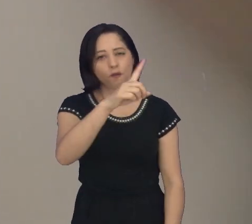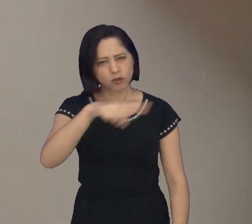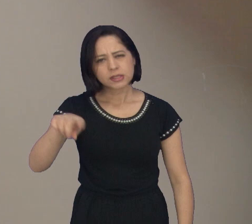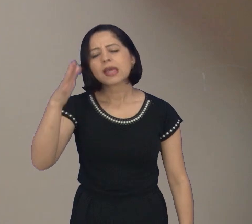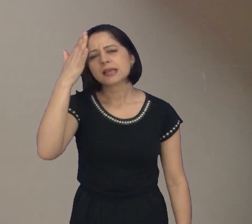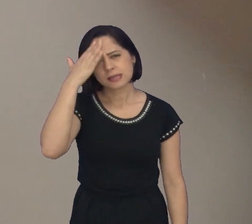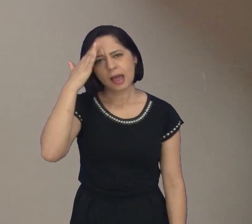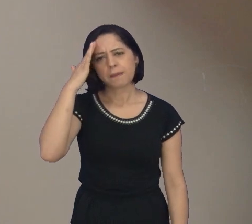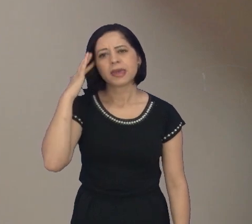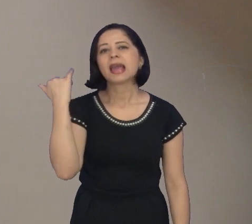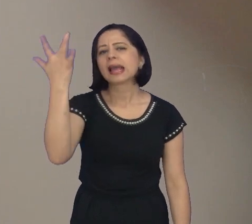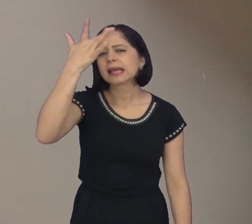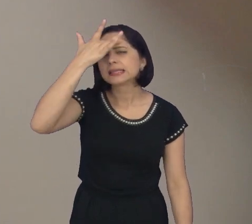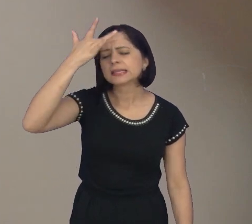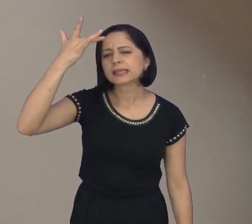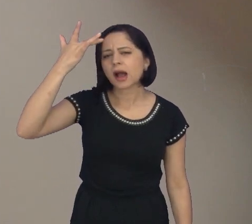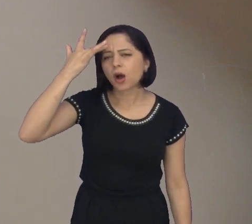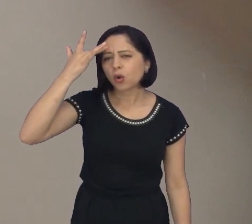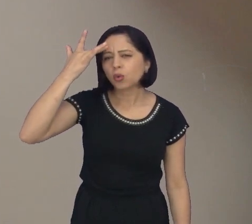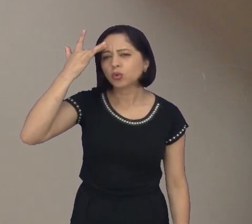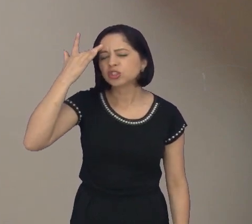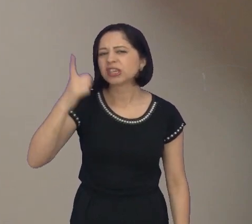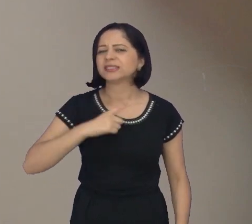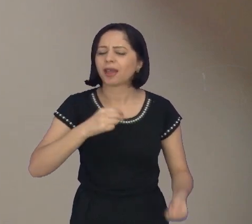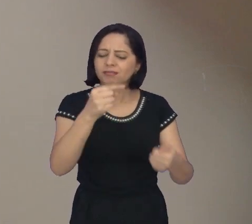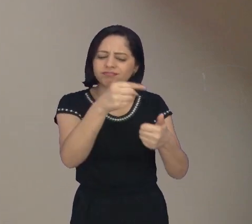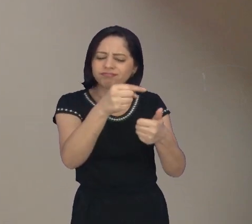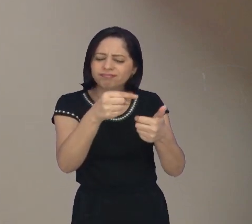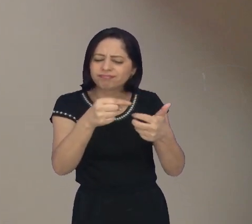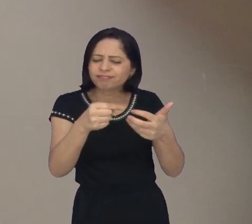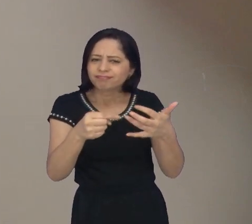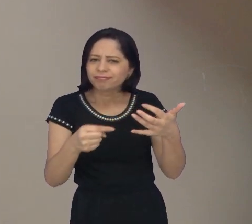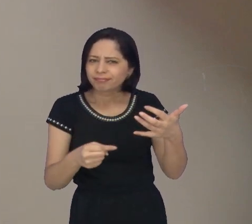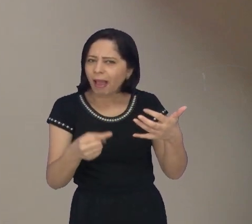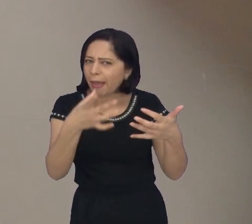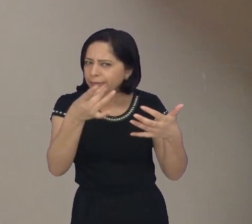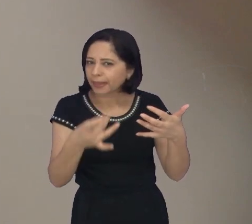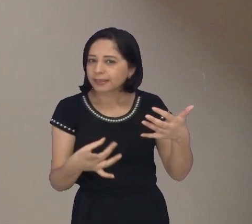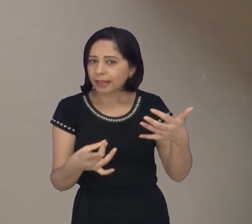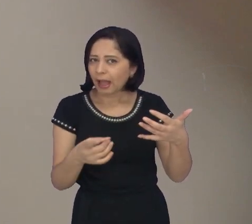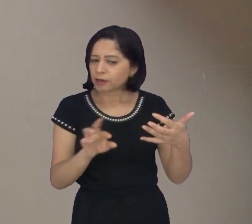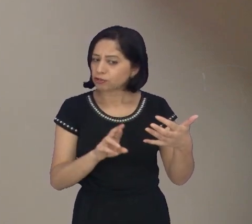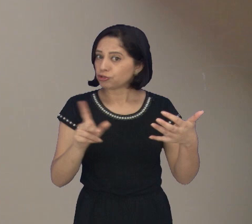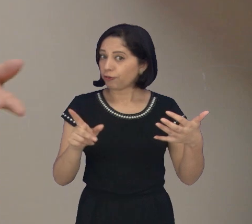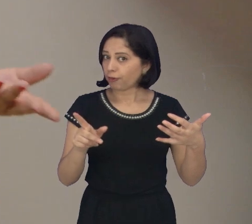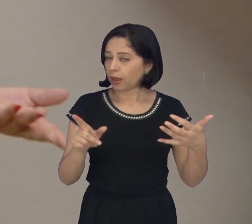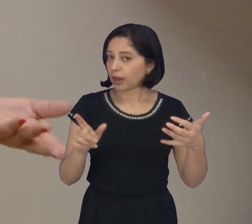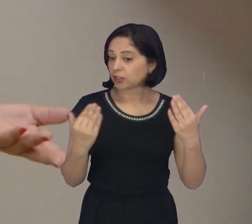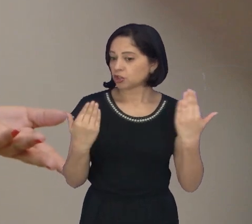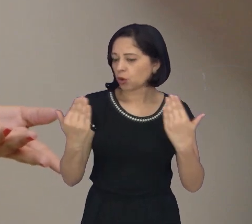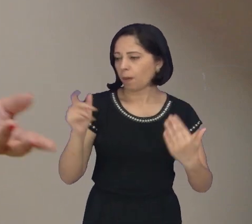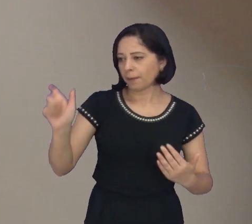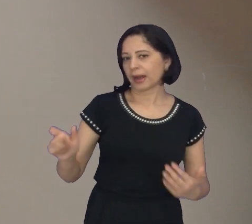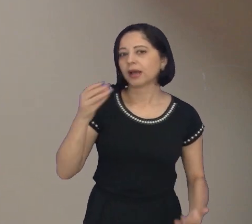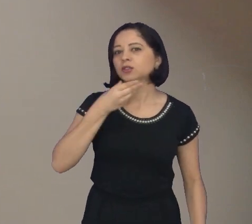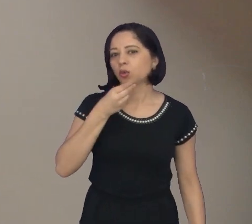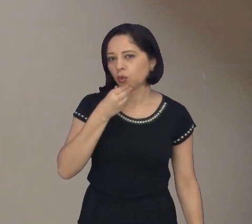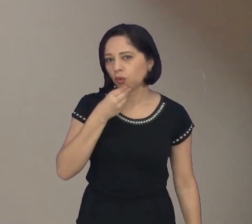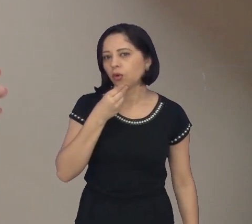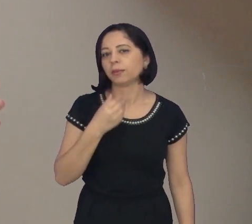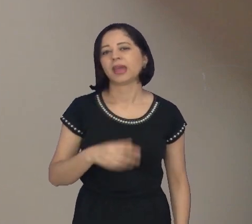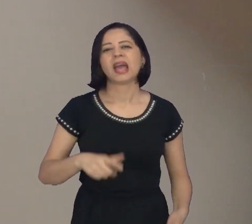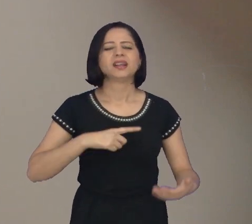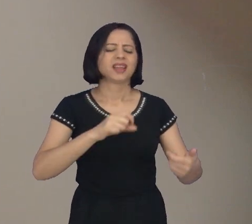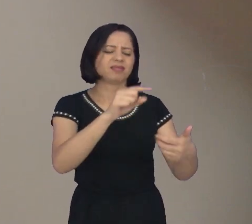das mulheres possui algumas particularidades em relação à dos homens? Isso se deve, gente, por vários fatores, né? São